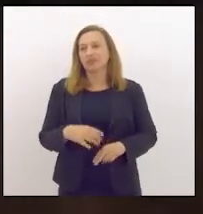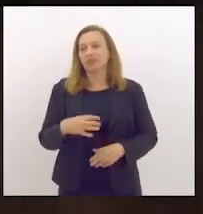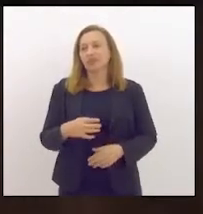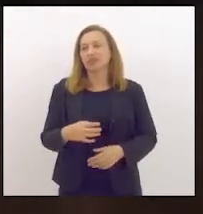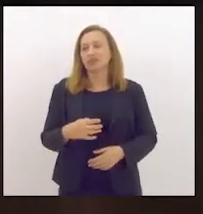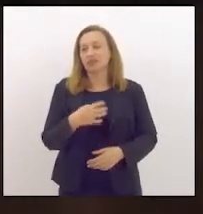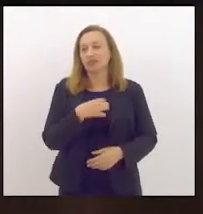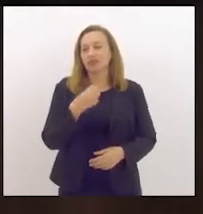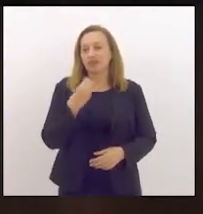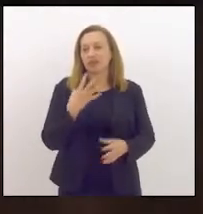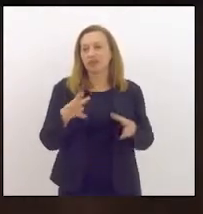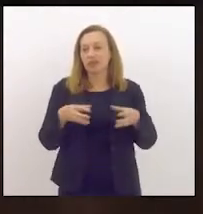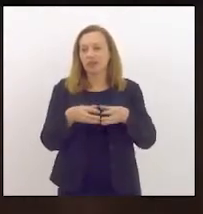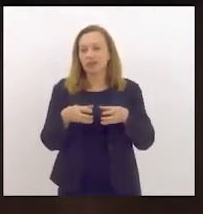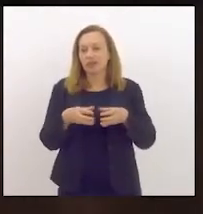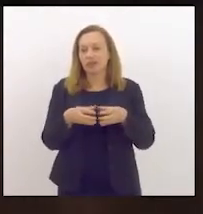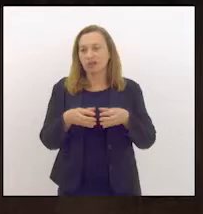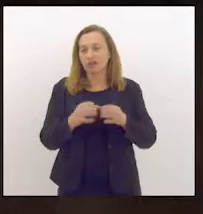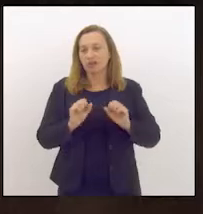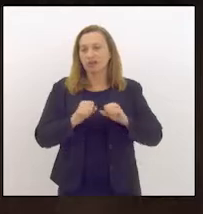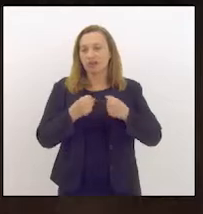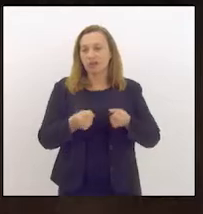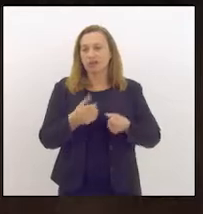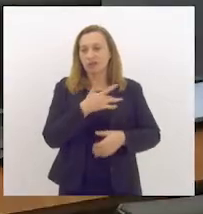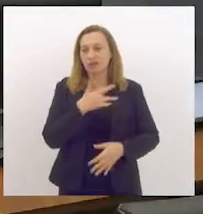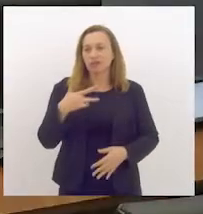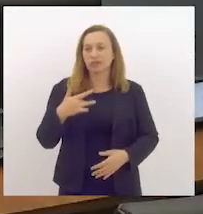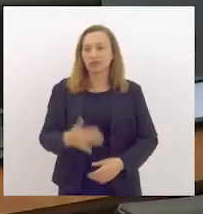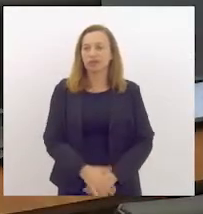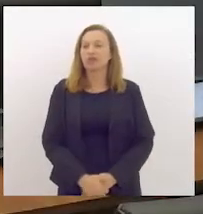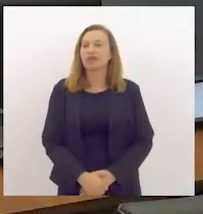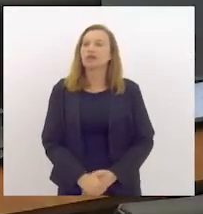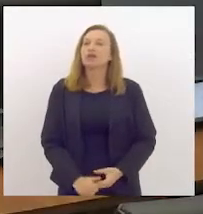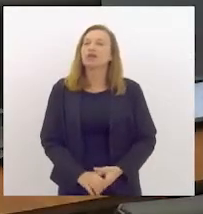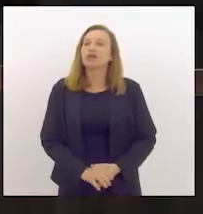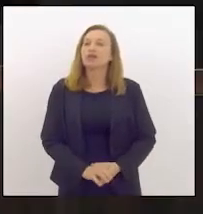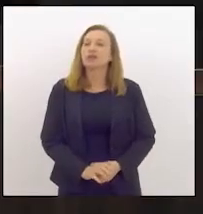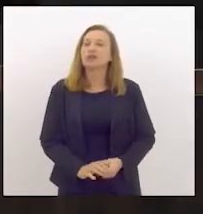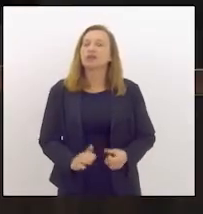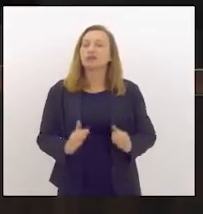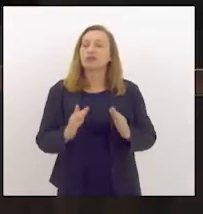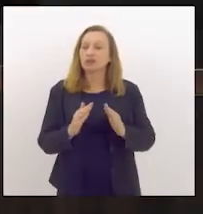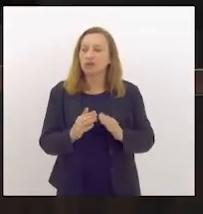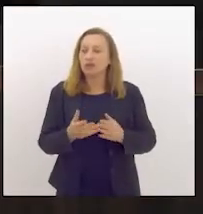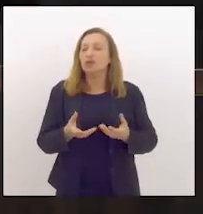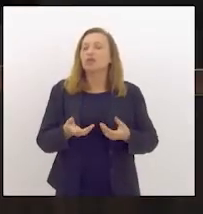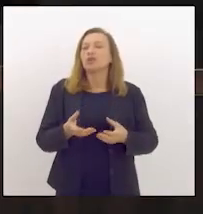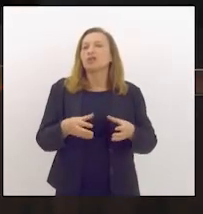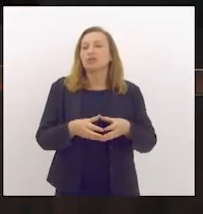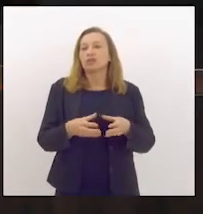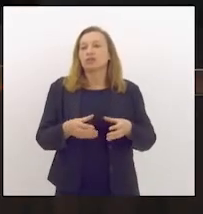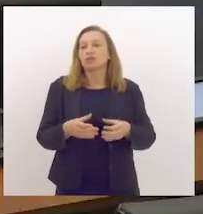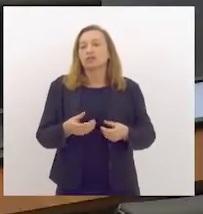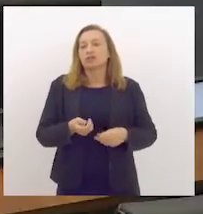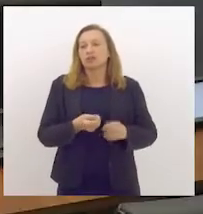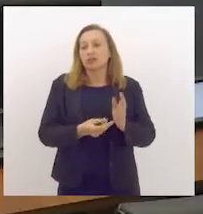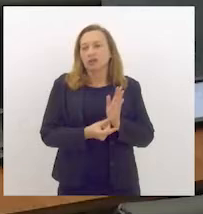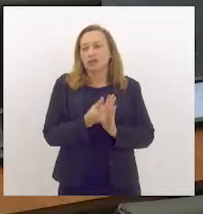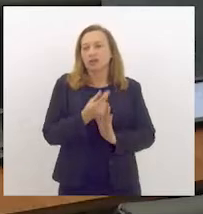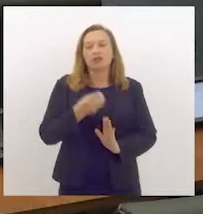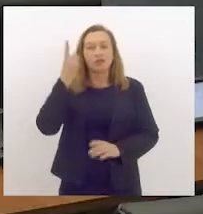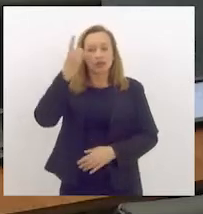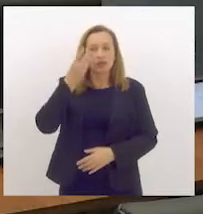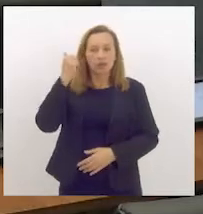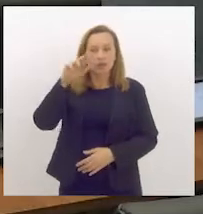bem dentro da comissão de defesa da Saúde pela comissão de orçamento que tá dele o marcou ele